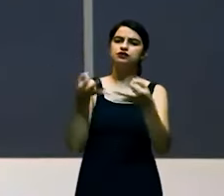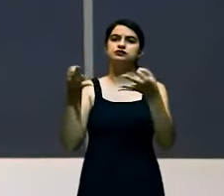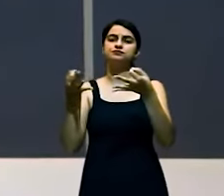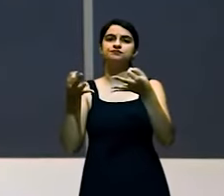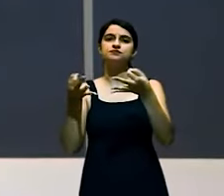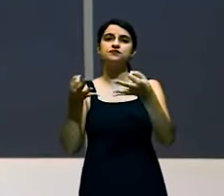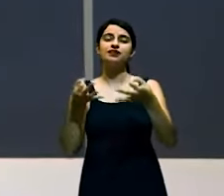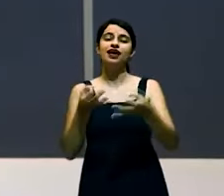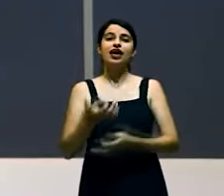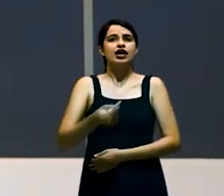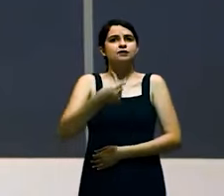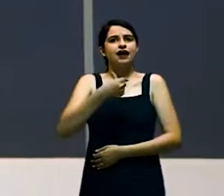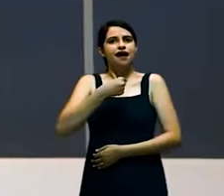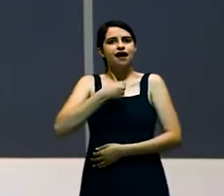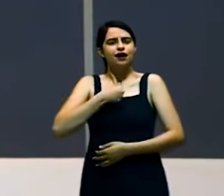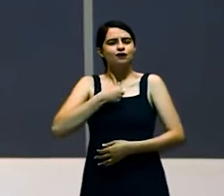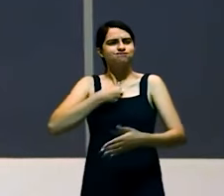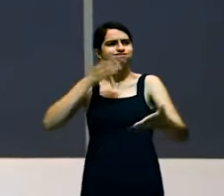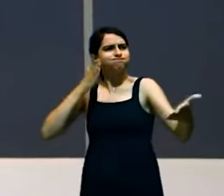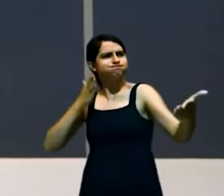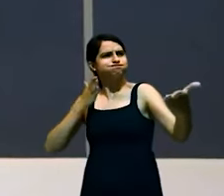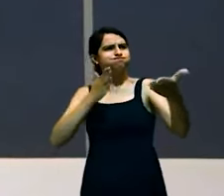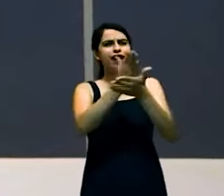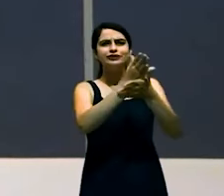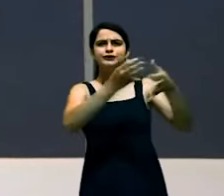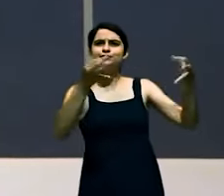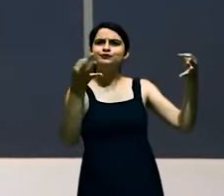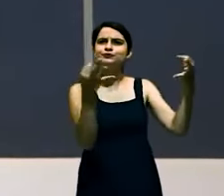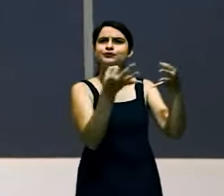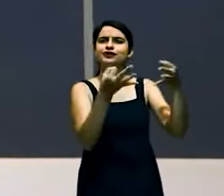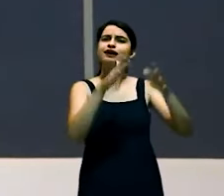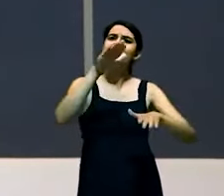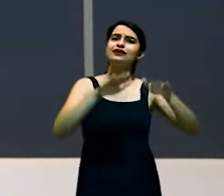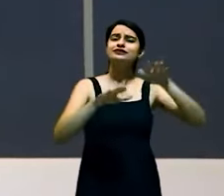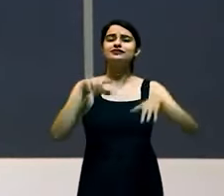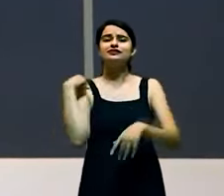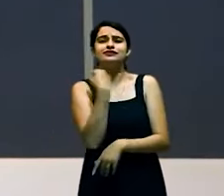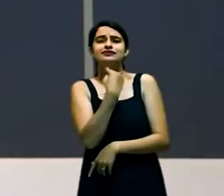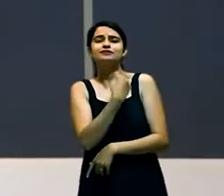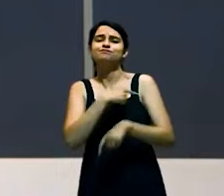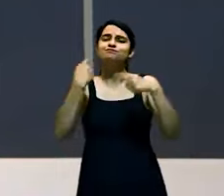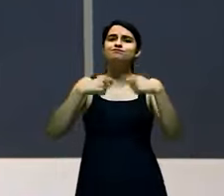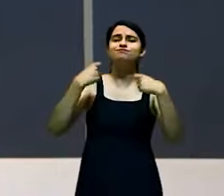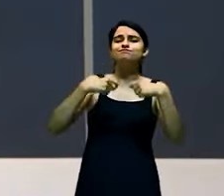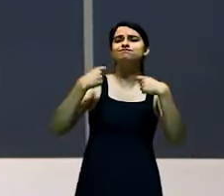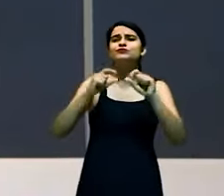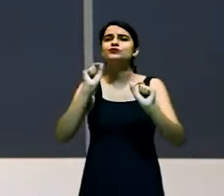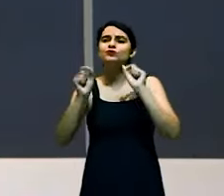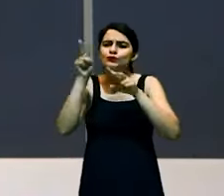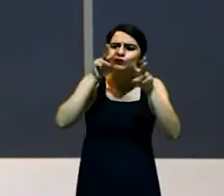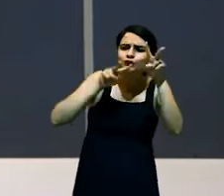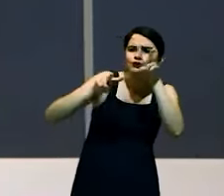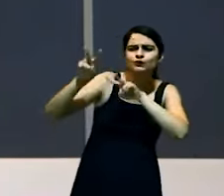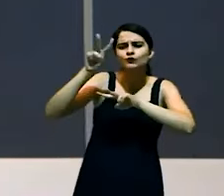E para que eu acerte, às vezes eu tenho que fazer correções, eu tenho que agir, eu tenho